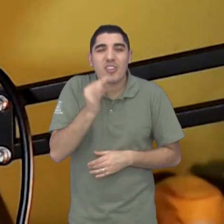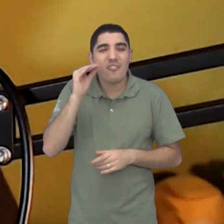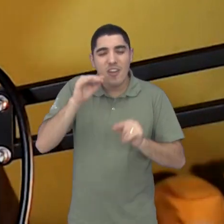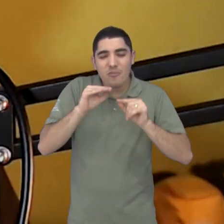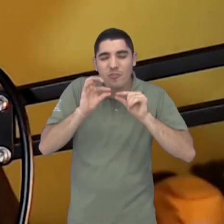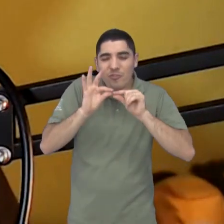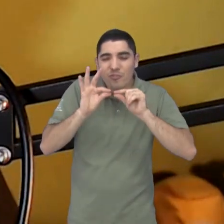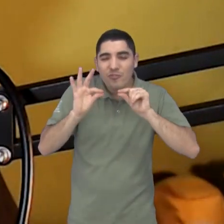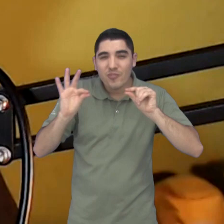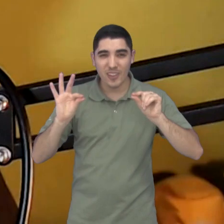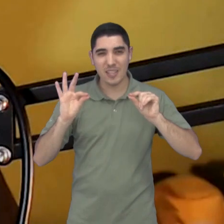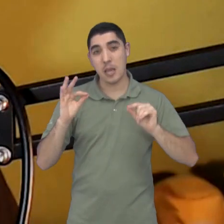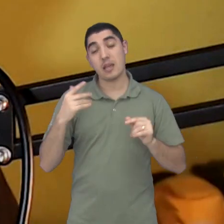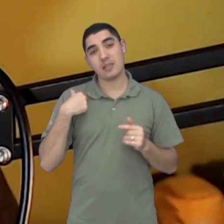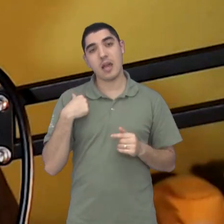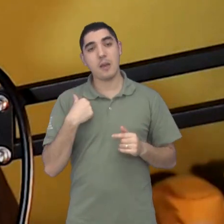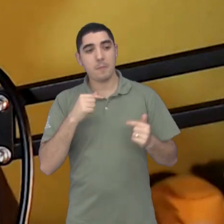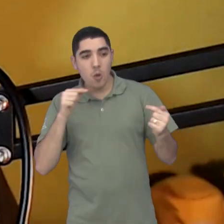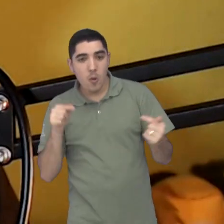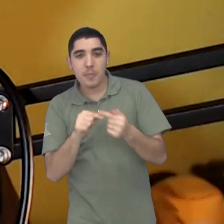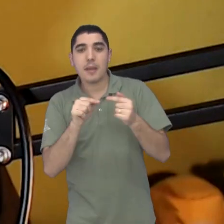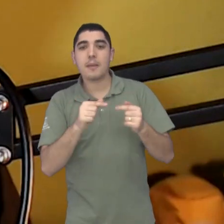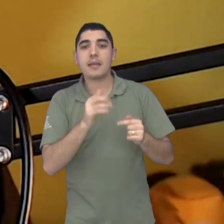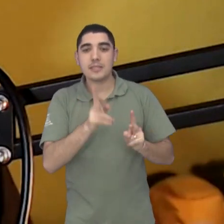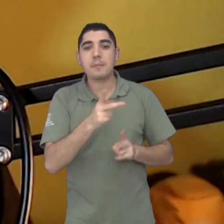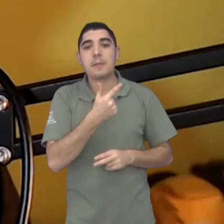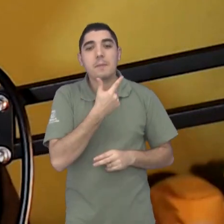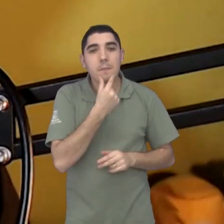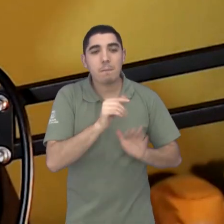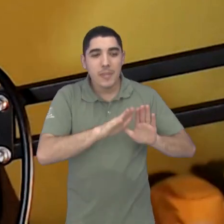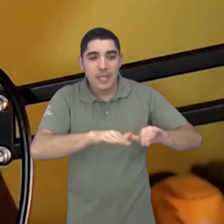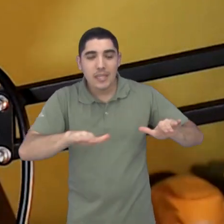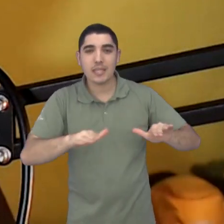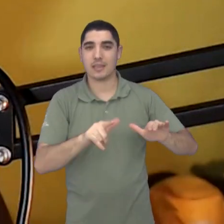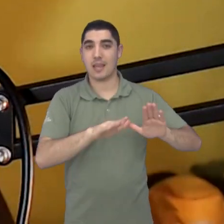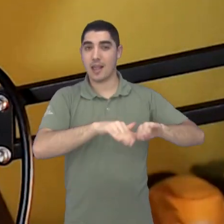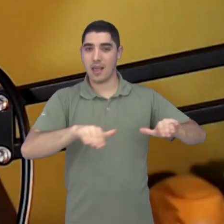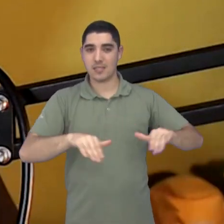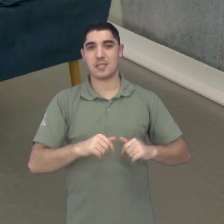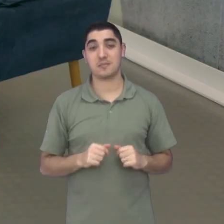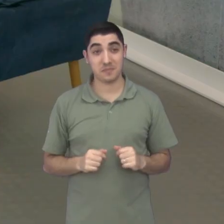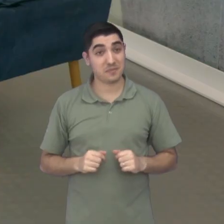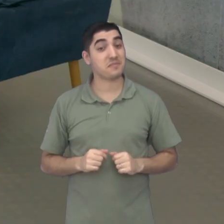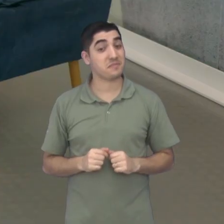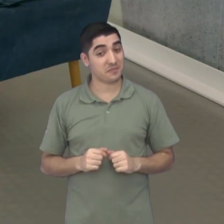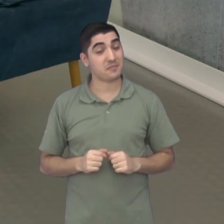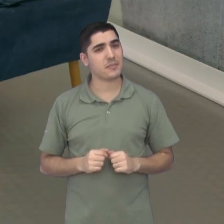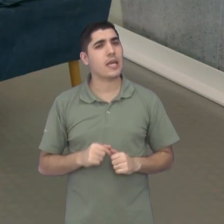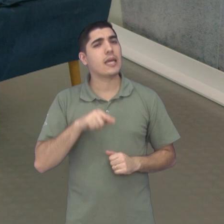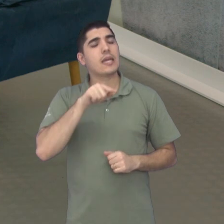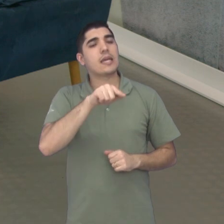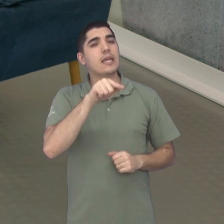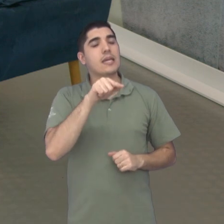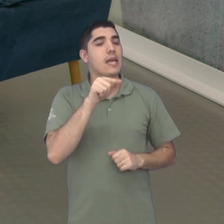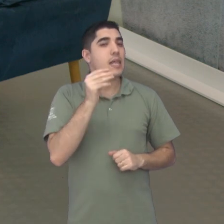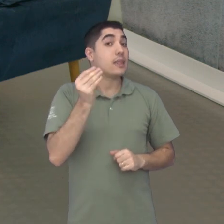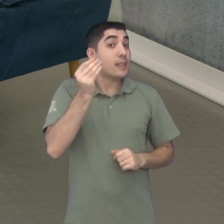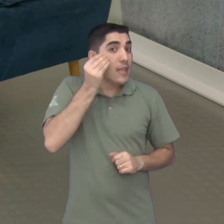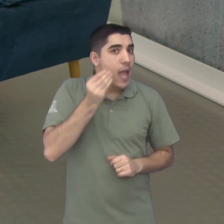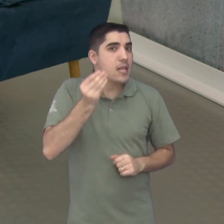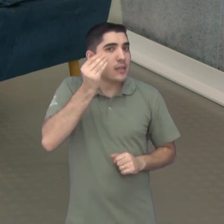fininha, então eu convenço como meninos criança, muito bem. Os